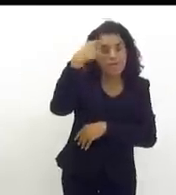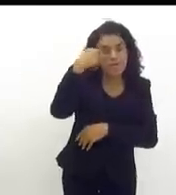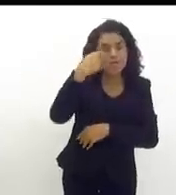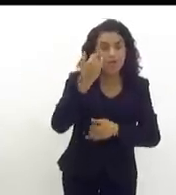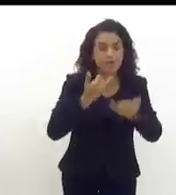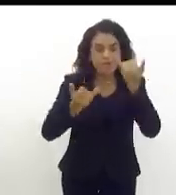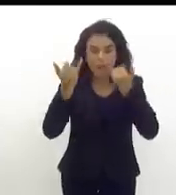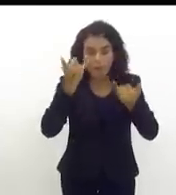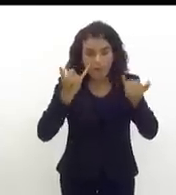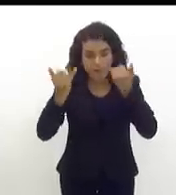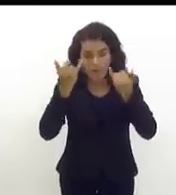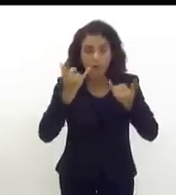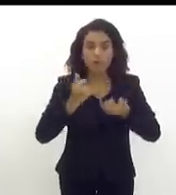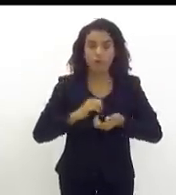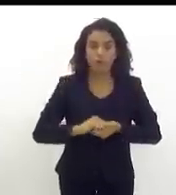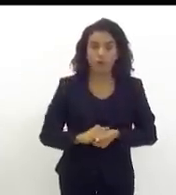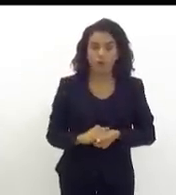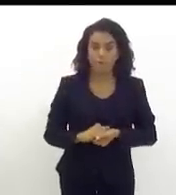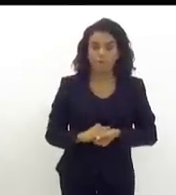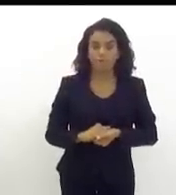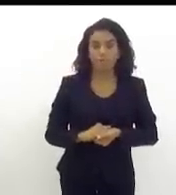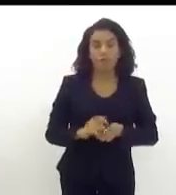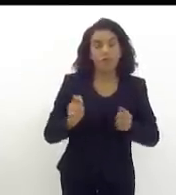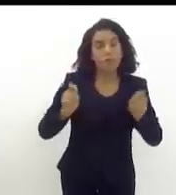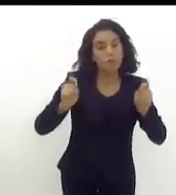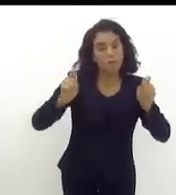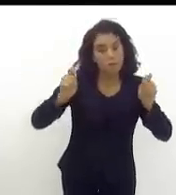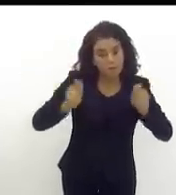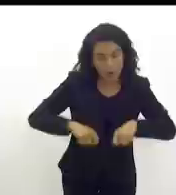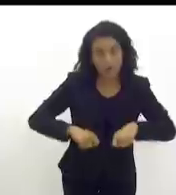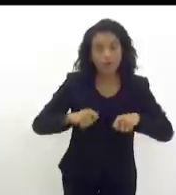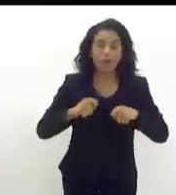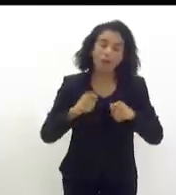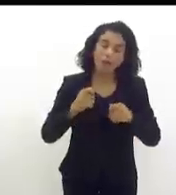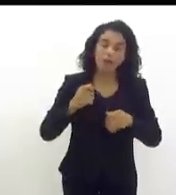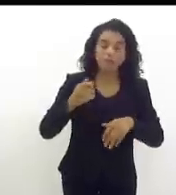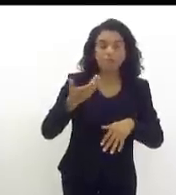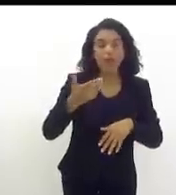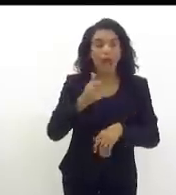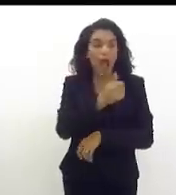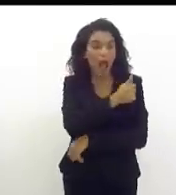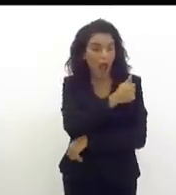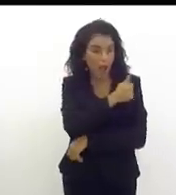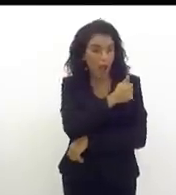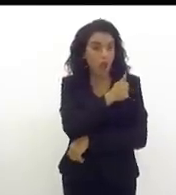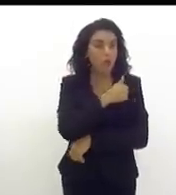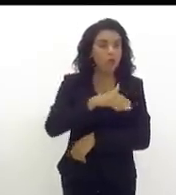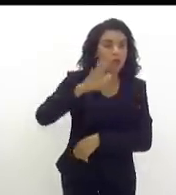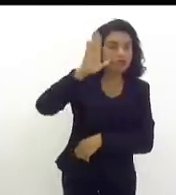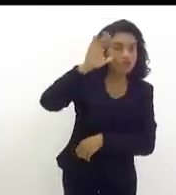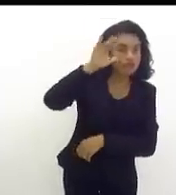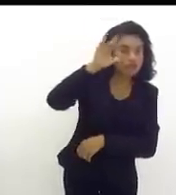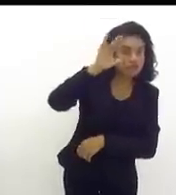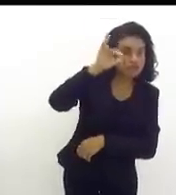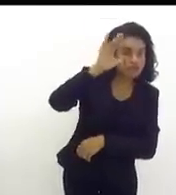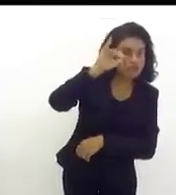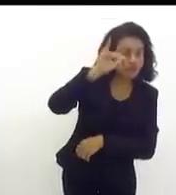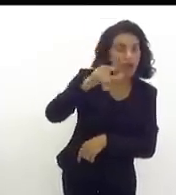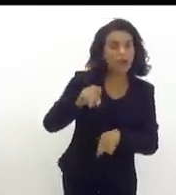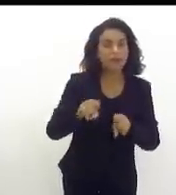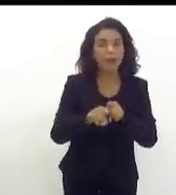que poderiam supostamente alunos terem colados não teve